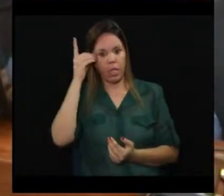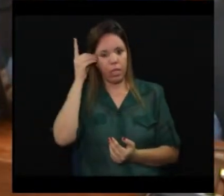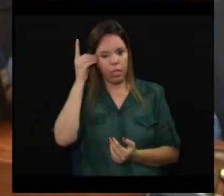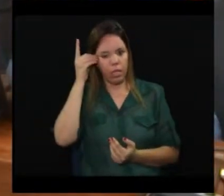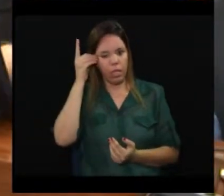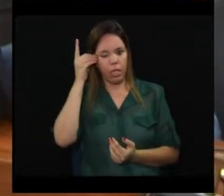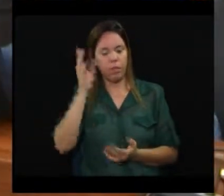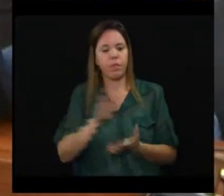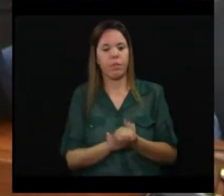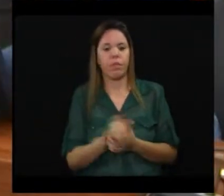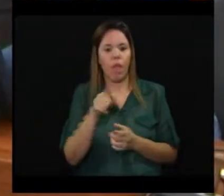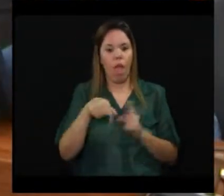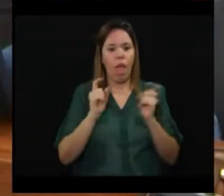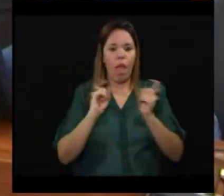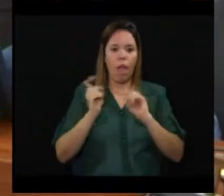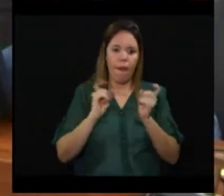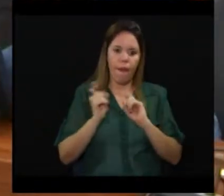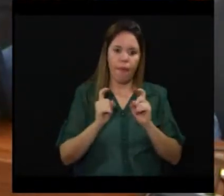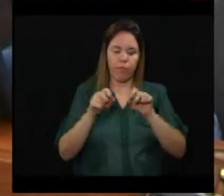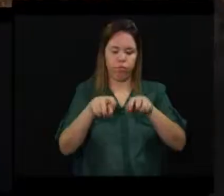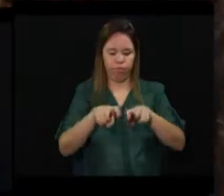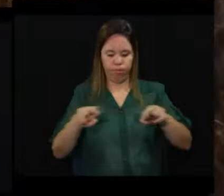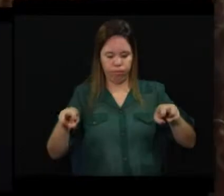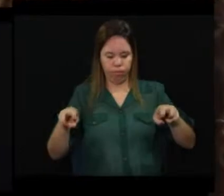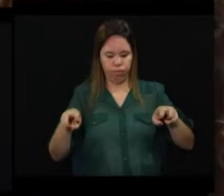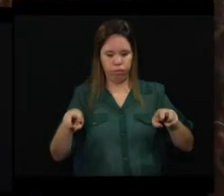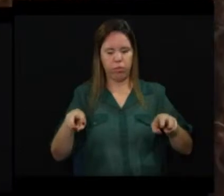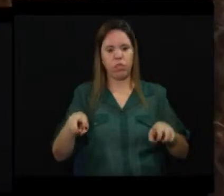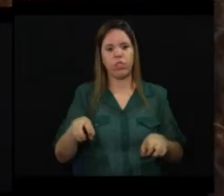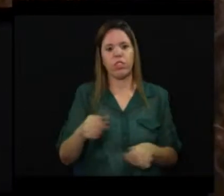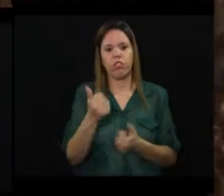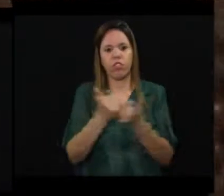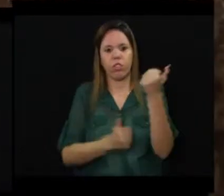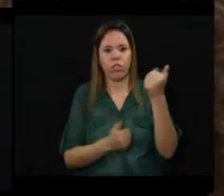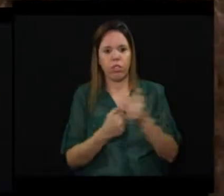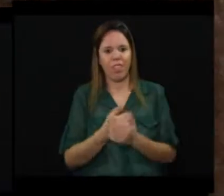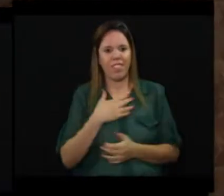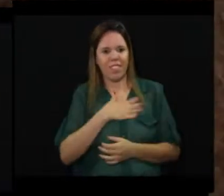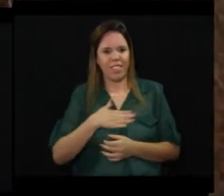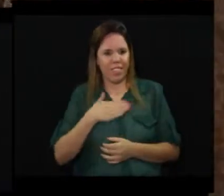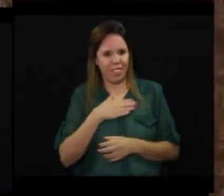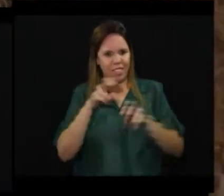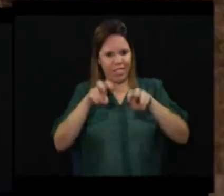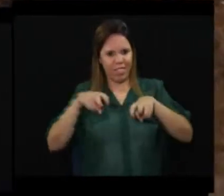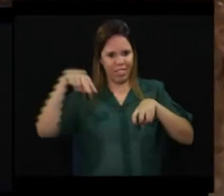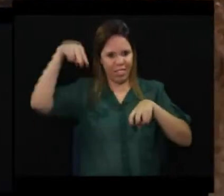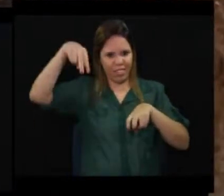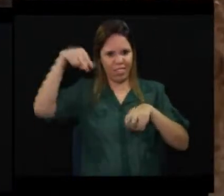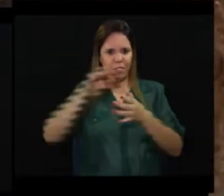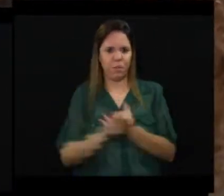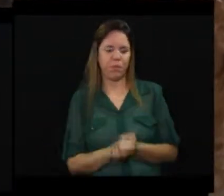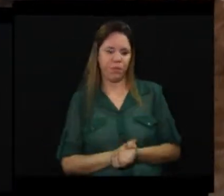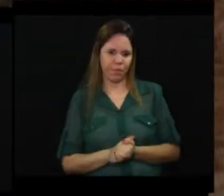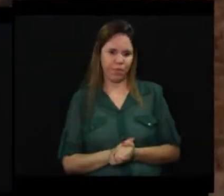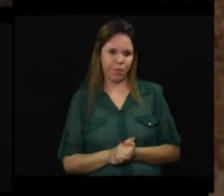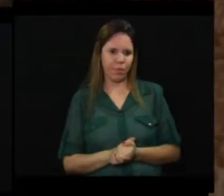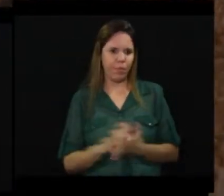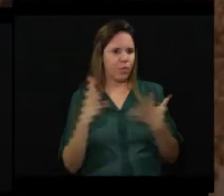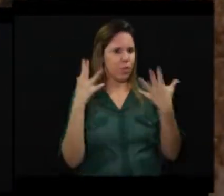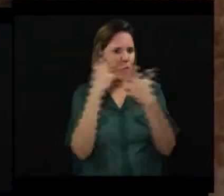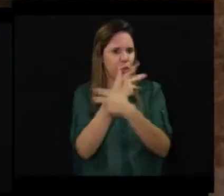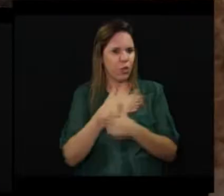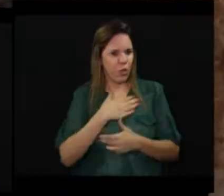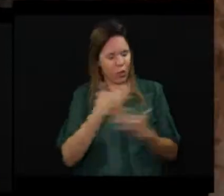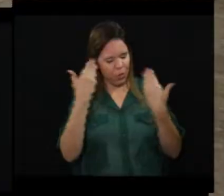Nesta reunião, ela fez parte da mesa diretora. Eu gostei, fica lá em cima e todo mundo gostou de